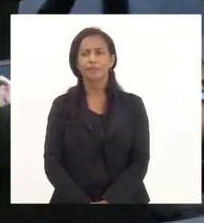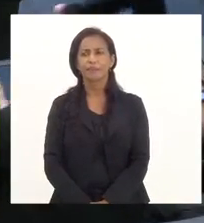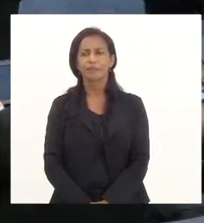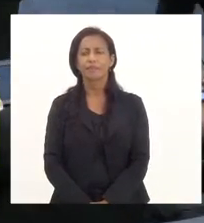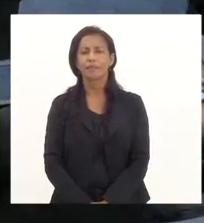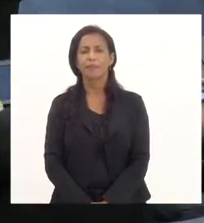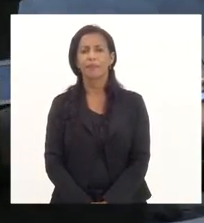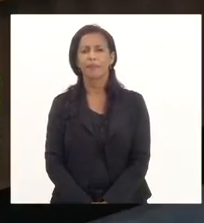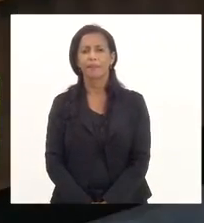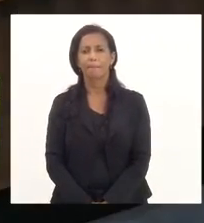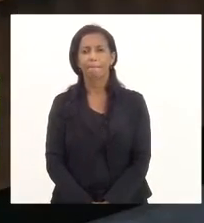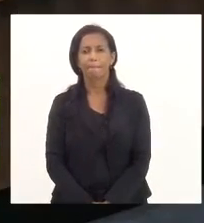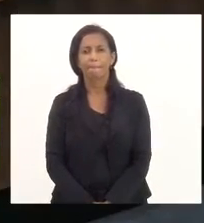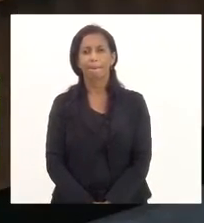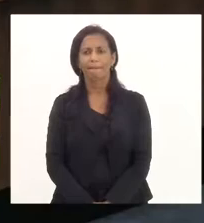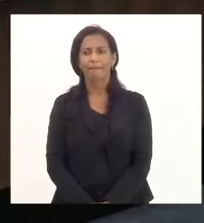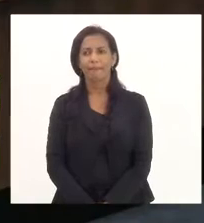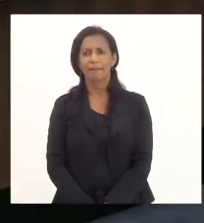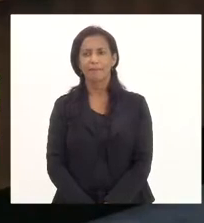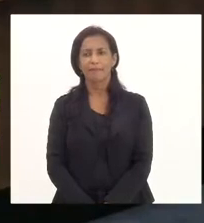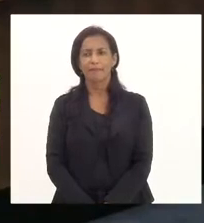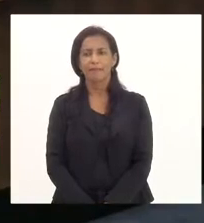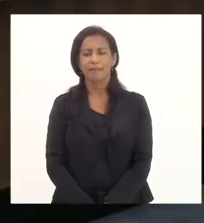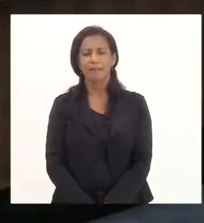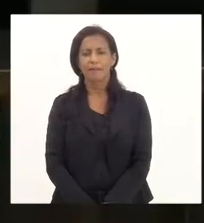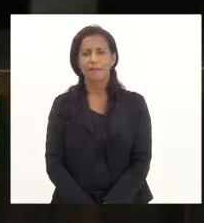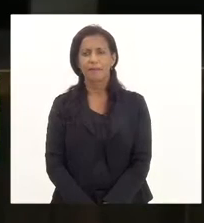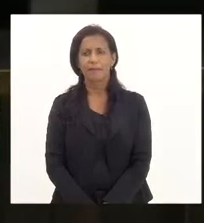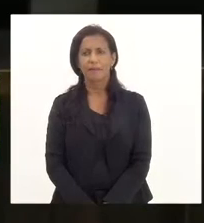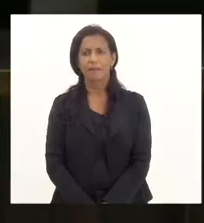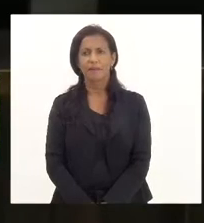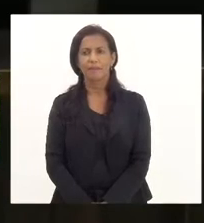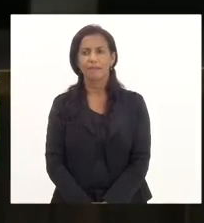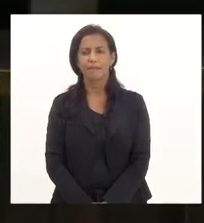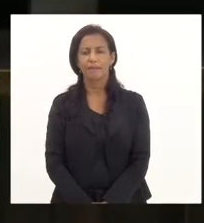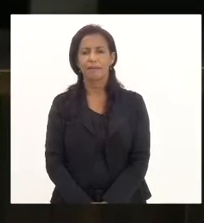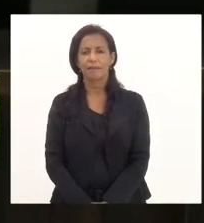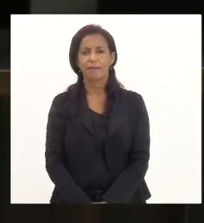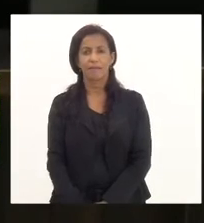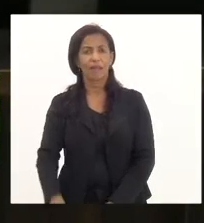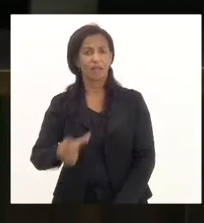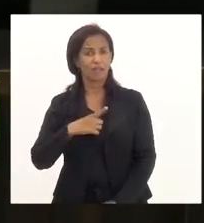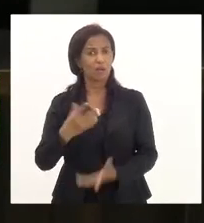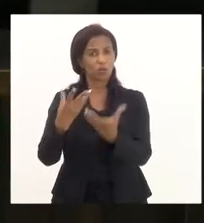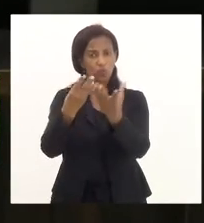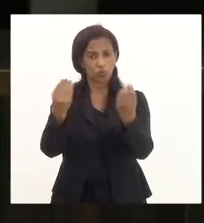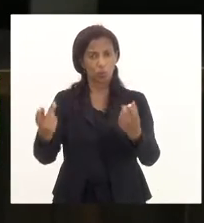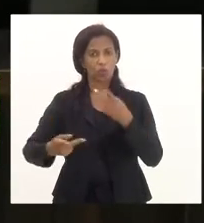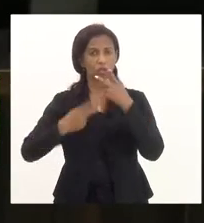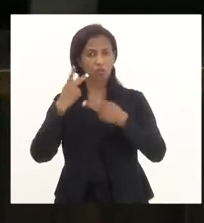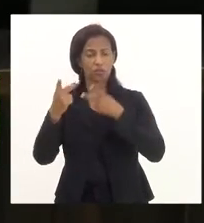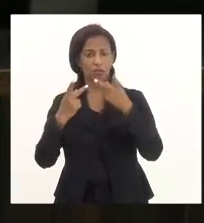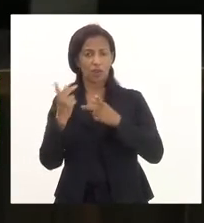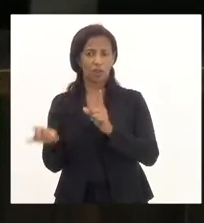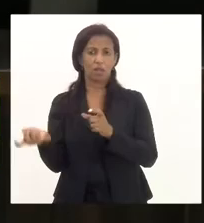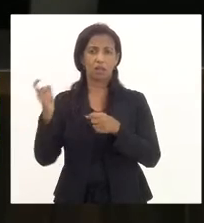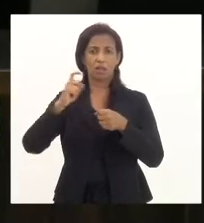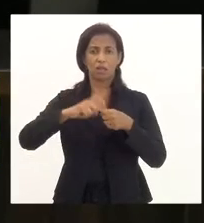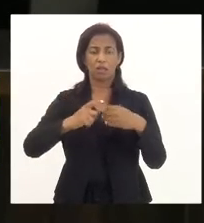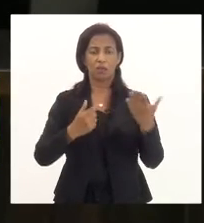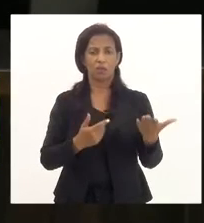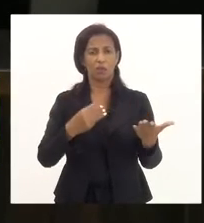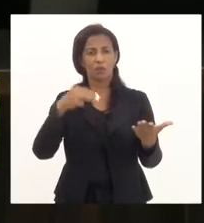bom temos já uma trinca de falas devolvo aqui é o